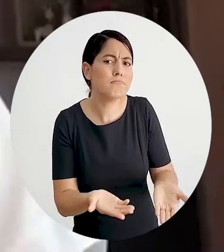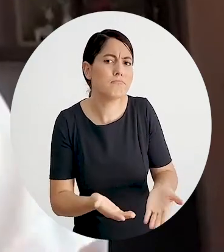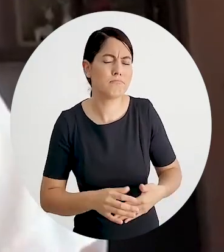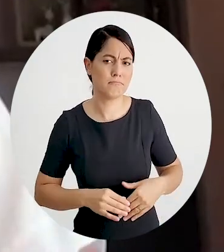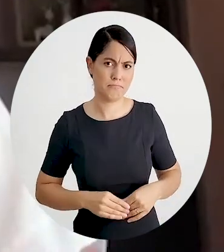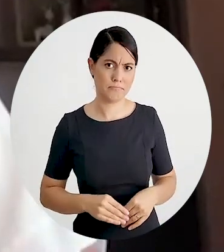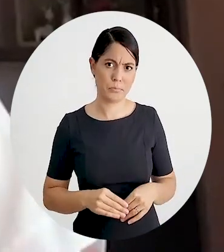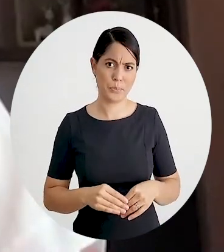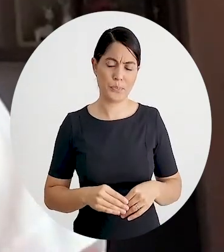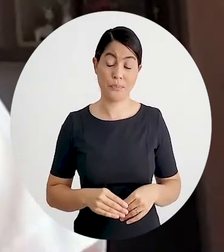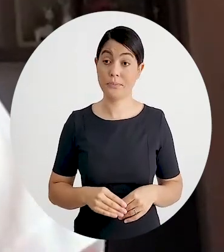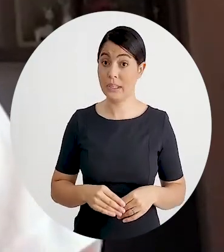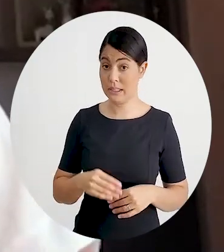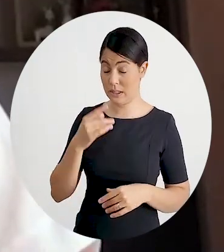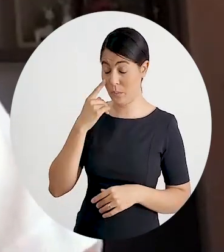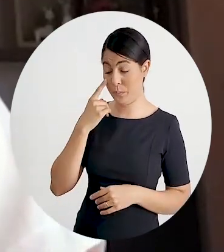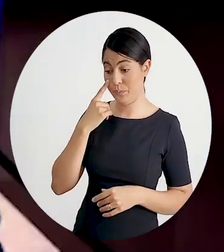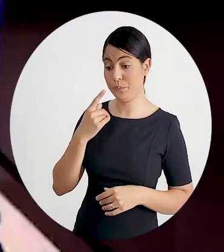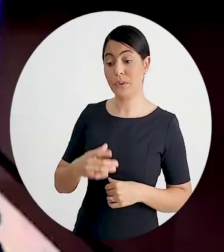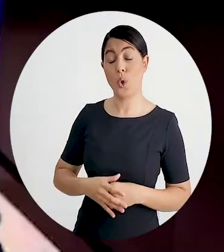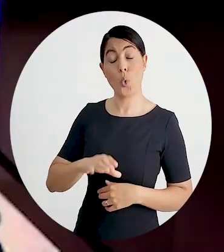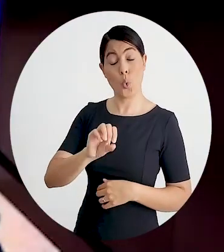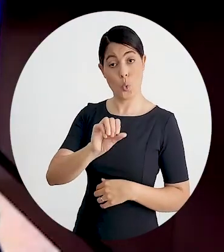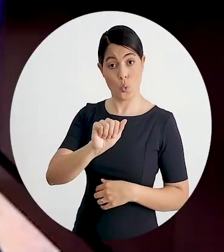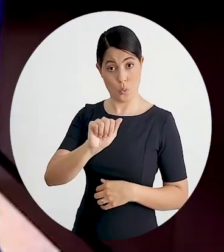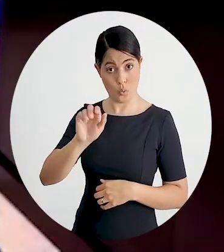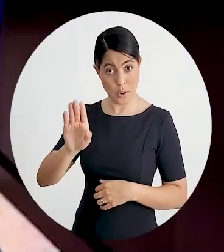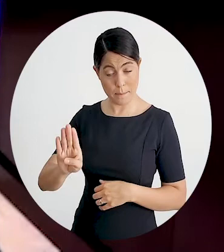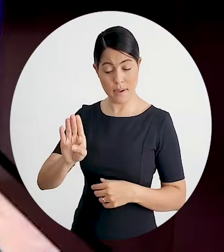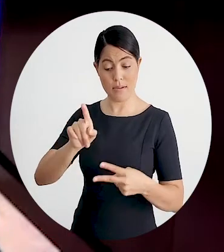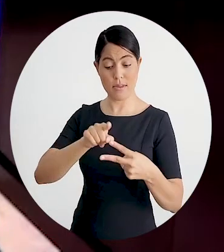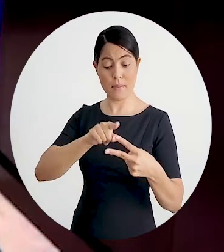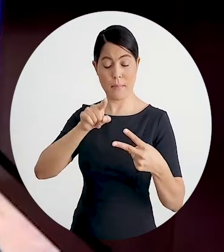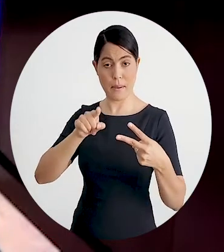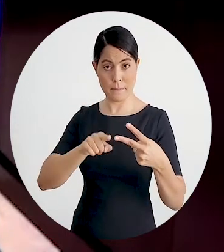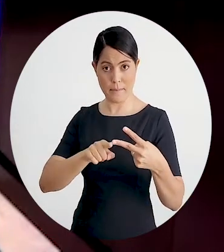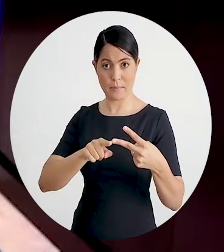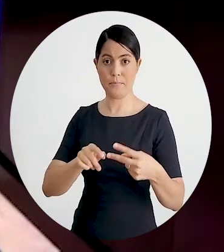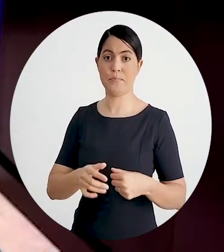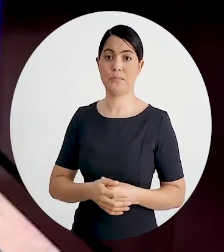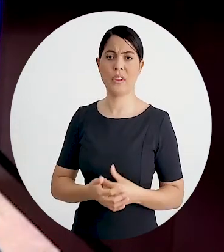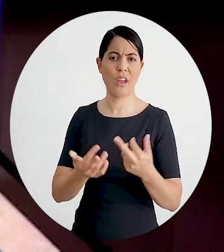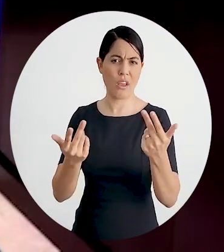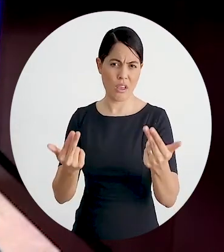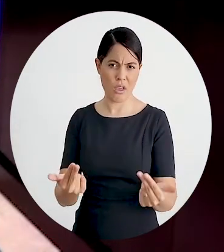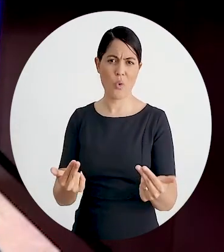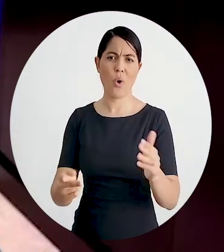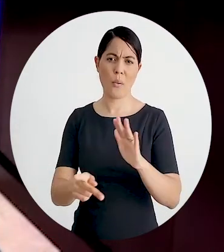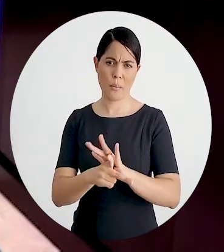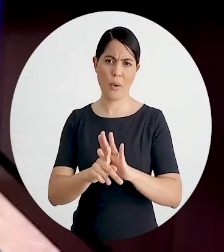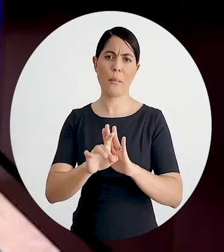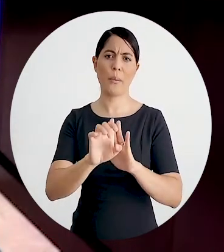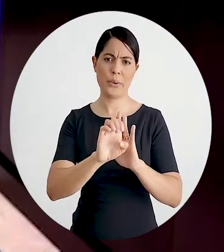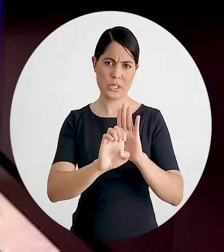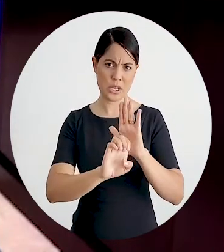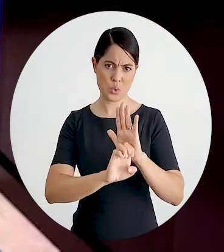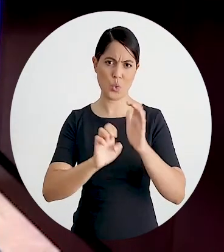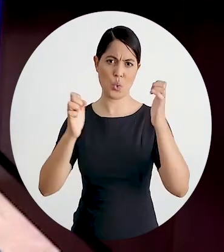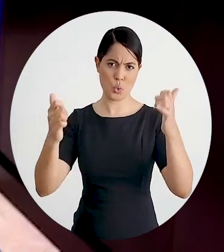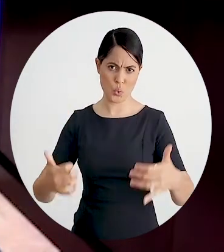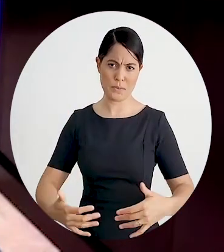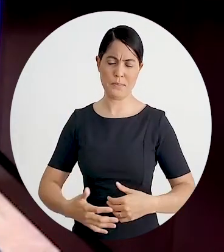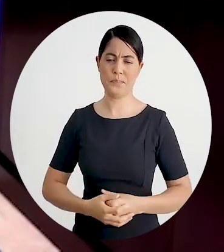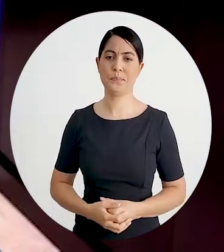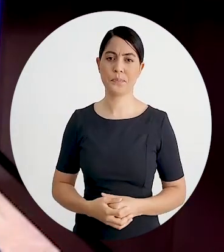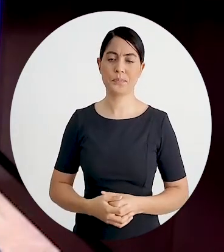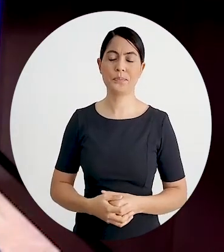seria? A OAB ela possui essa função dúplice, prevista no nosso próprio estatuto.